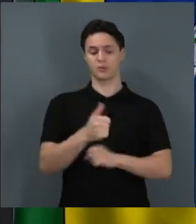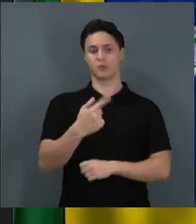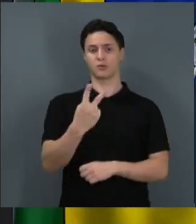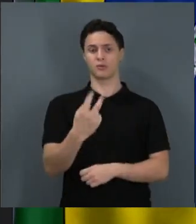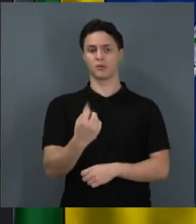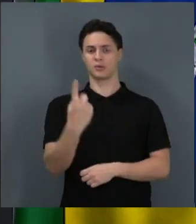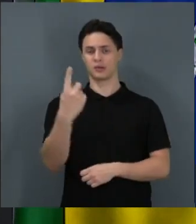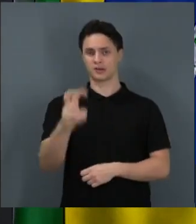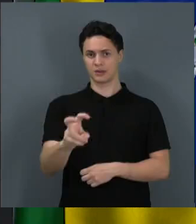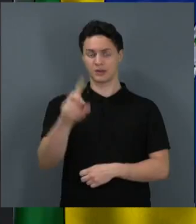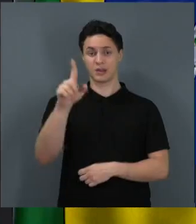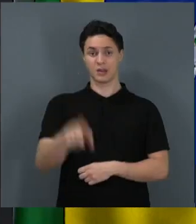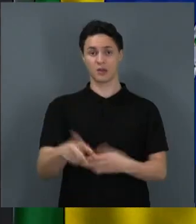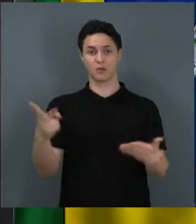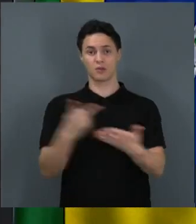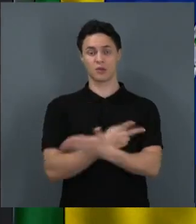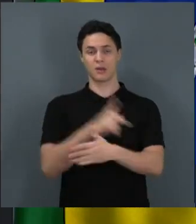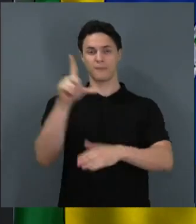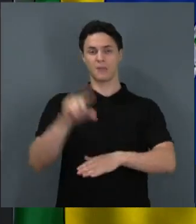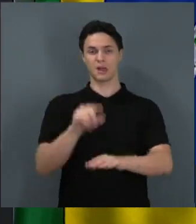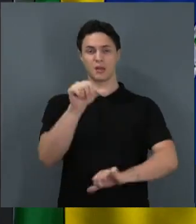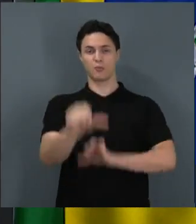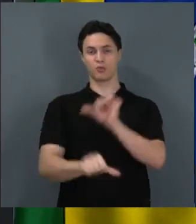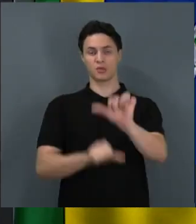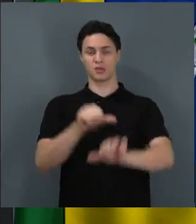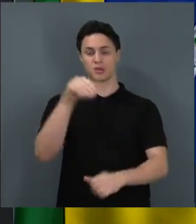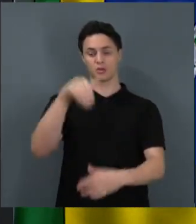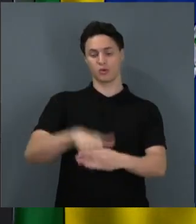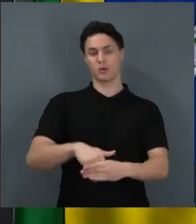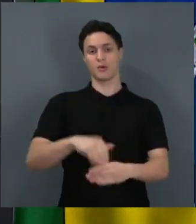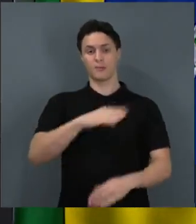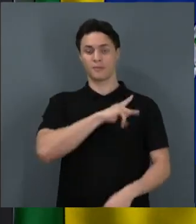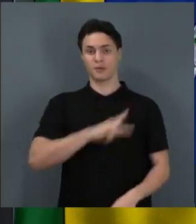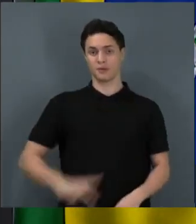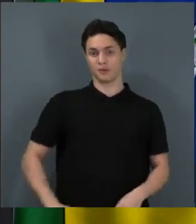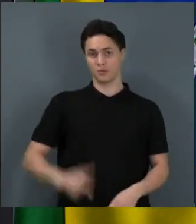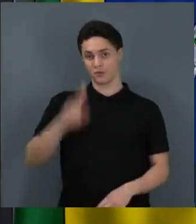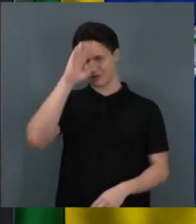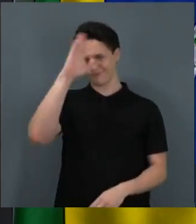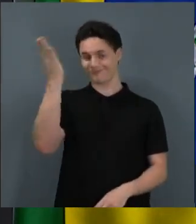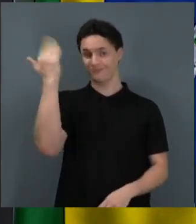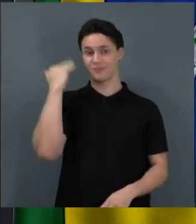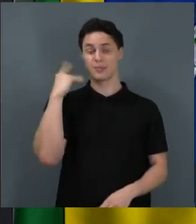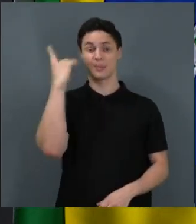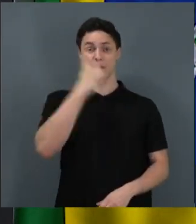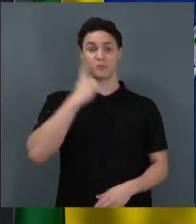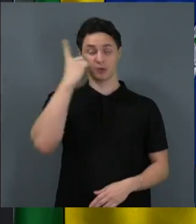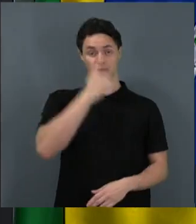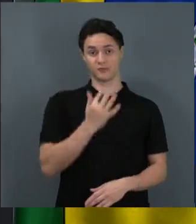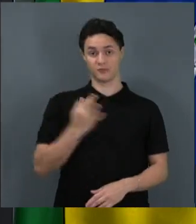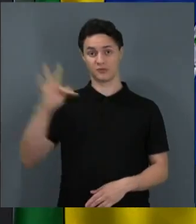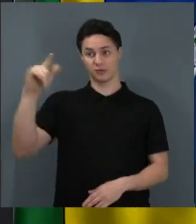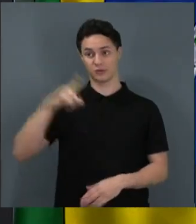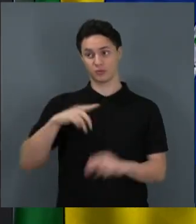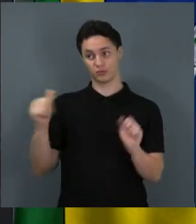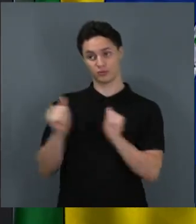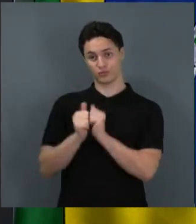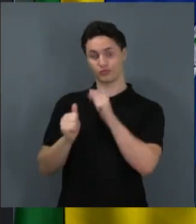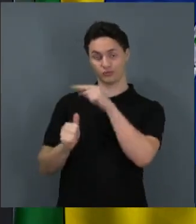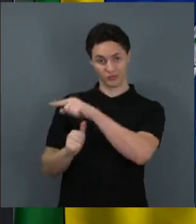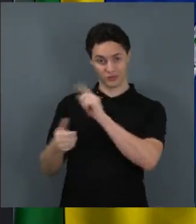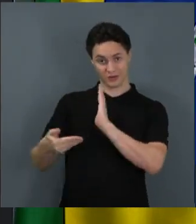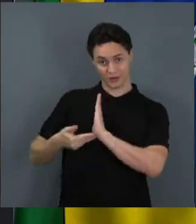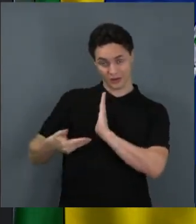por ocasião da mini-reforma eleitoral, o presidente Bolsonaro, então deputado, meu companheiro, eu lá estava como deputado